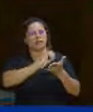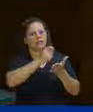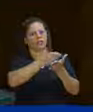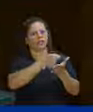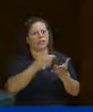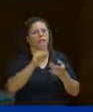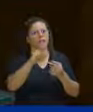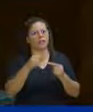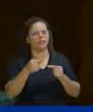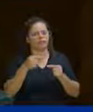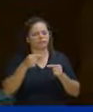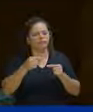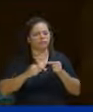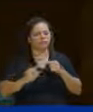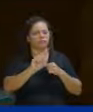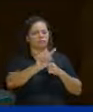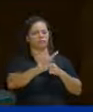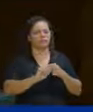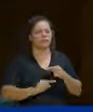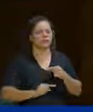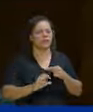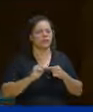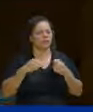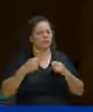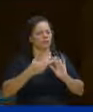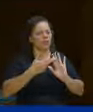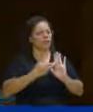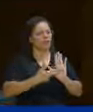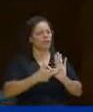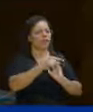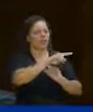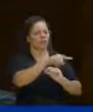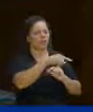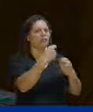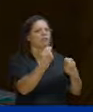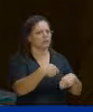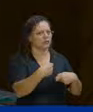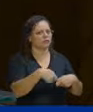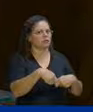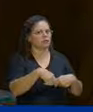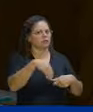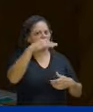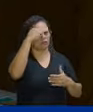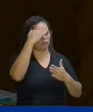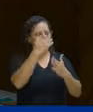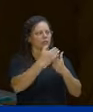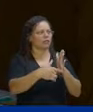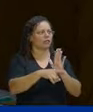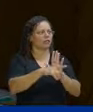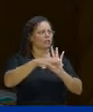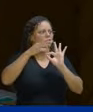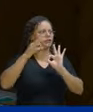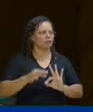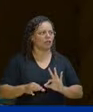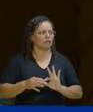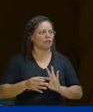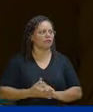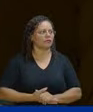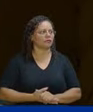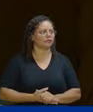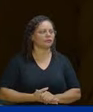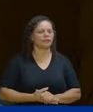implica automaticamente em irregularidade por parte dos profissionais contratados. A Justiça